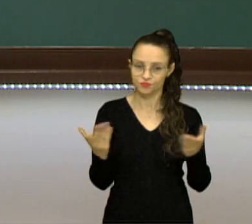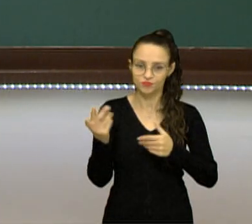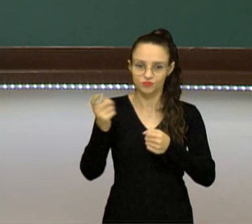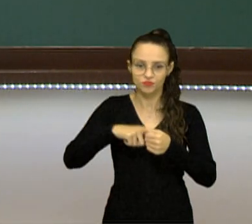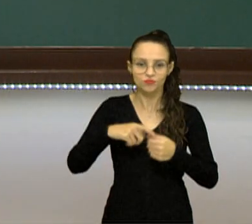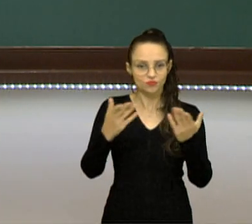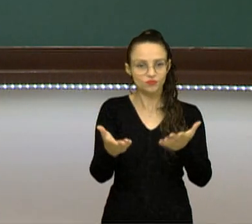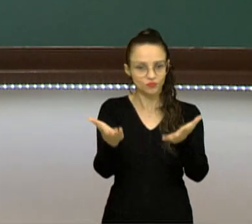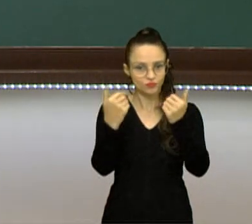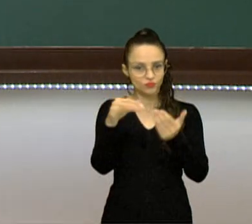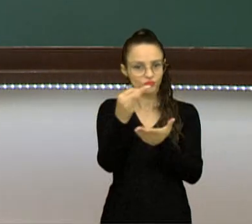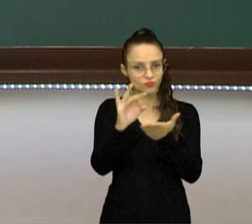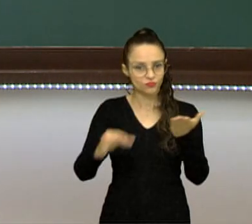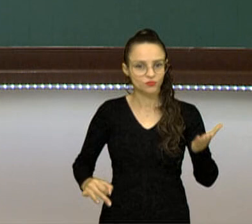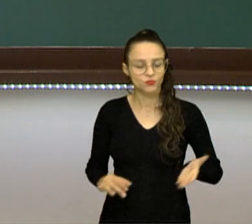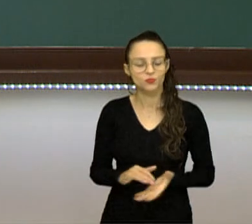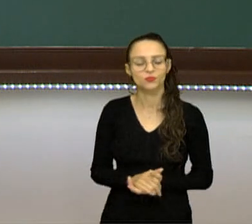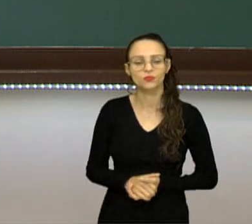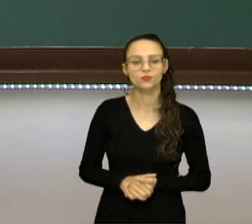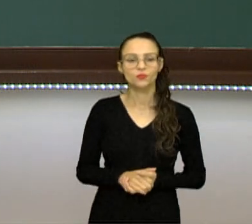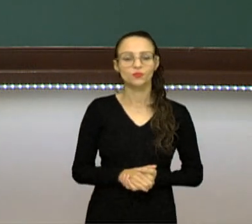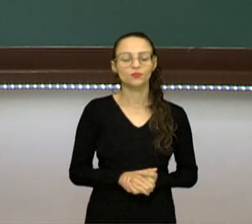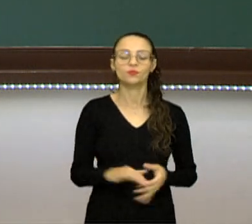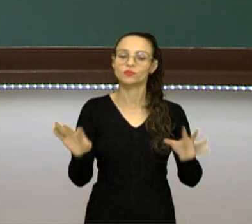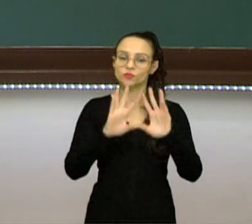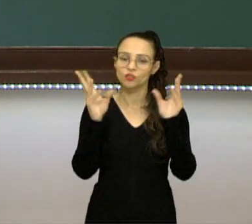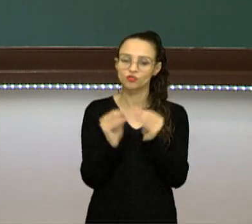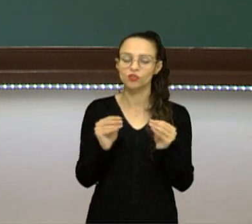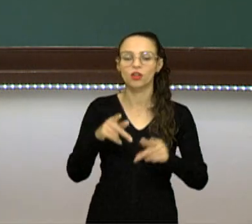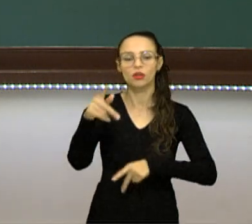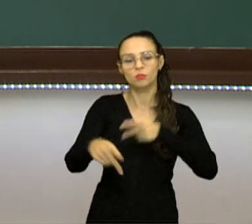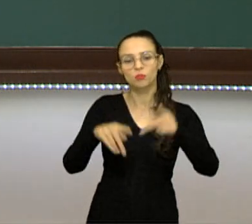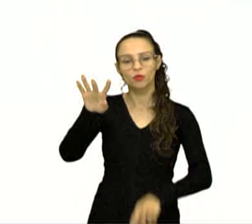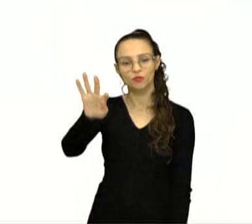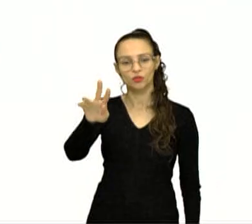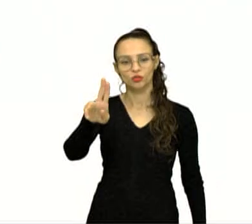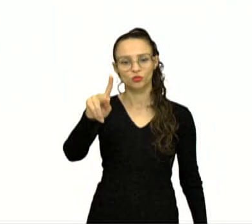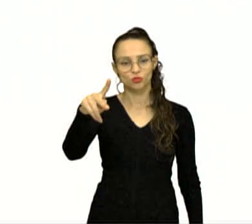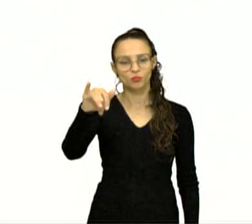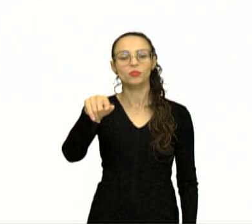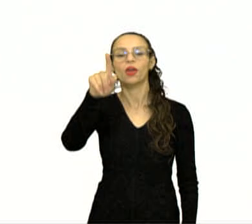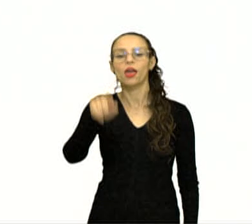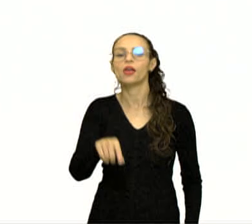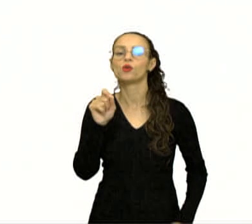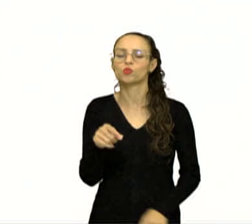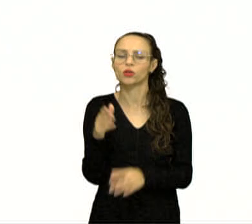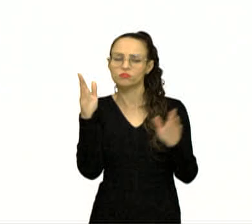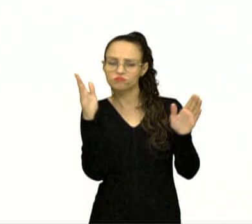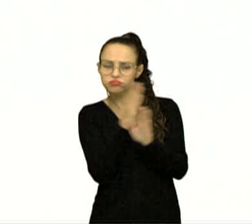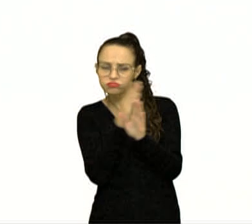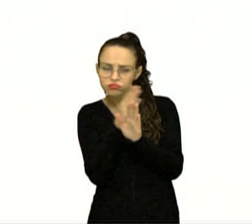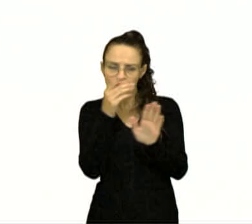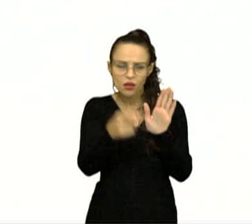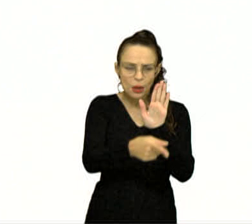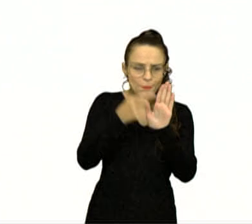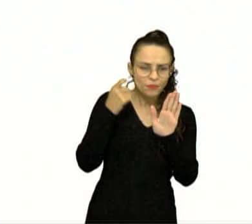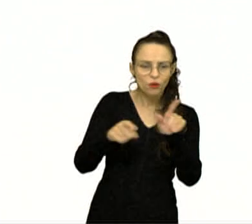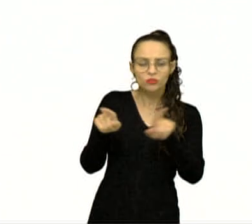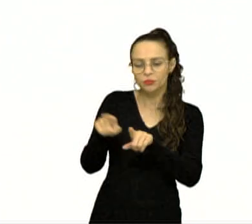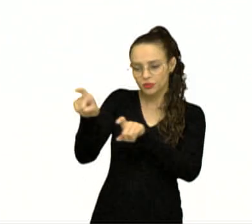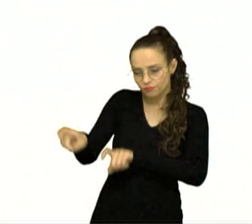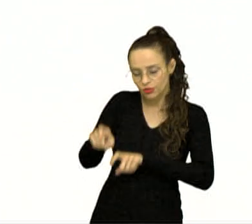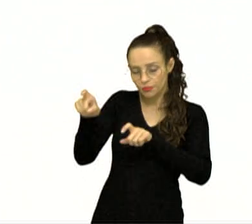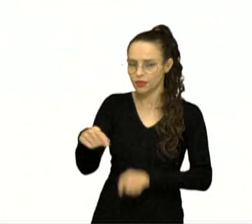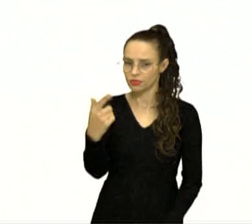Voltei, vamos corrigir? De modo geral, os tupis guaranis eram caçadores, coletores e agricultores. Não havia uma autoridade